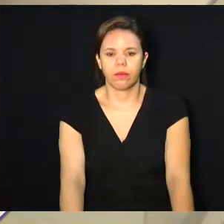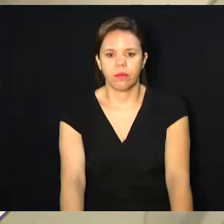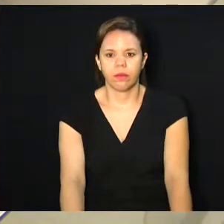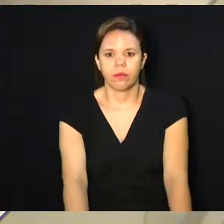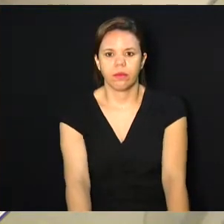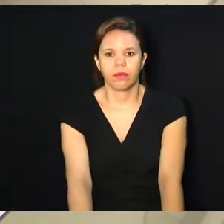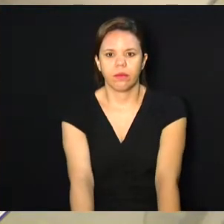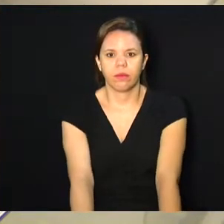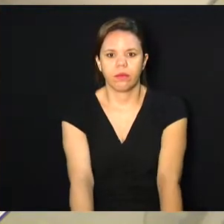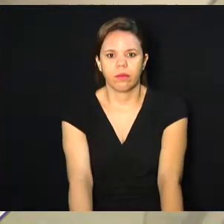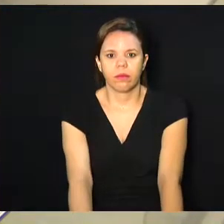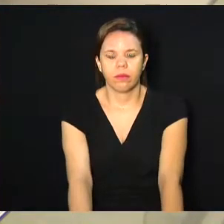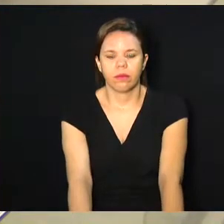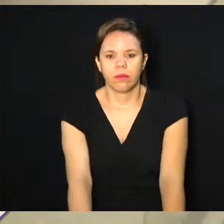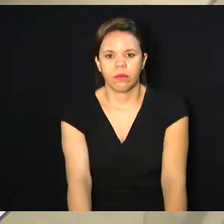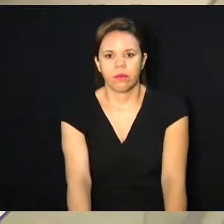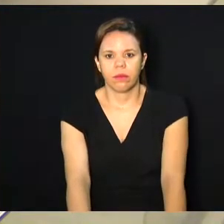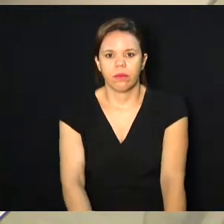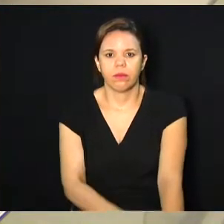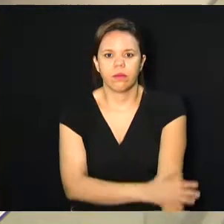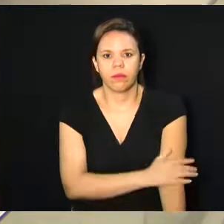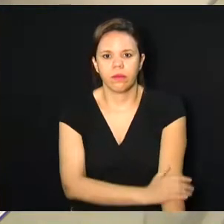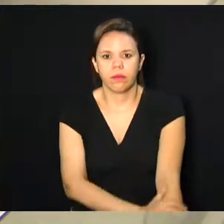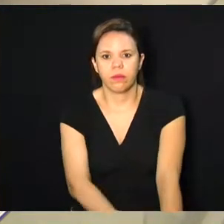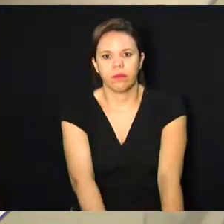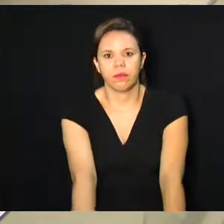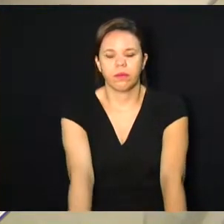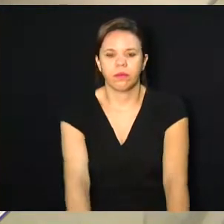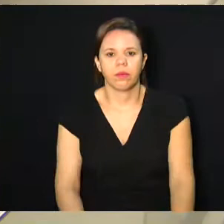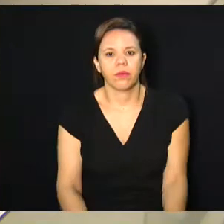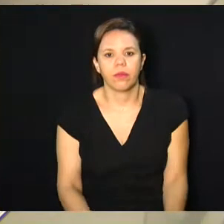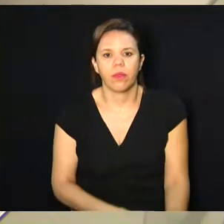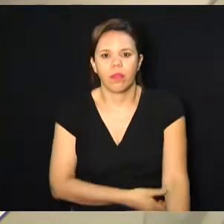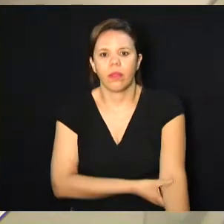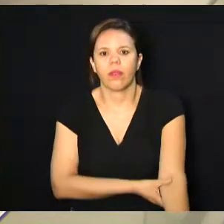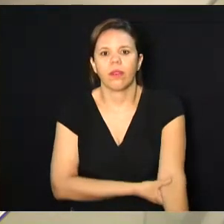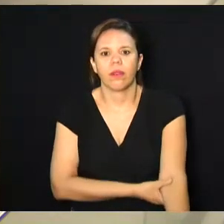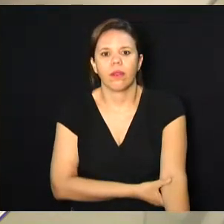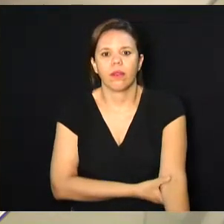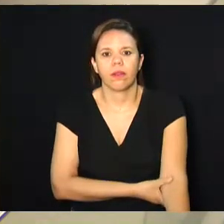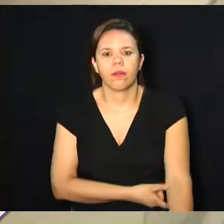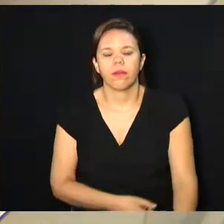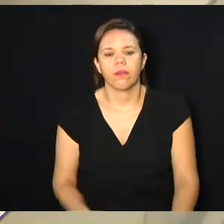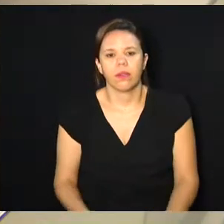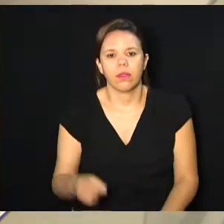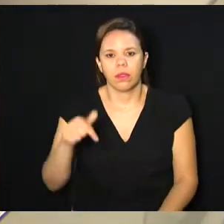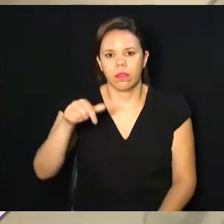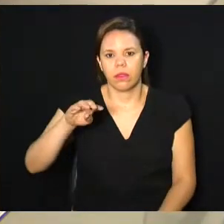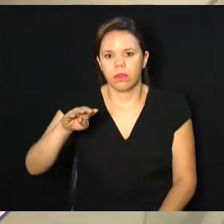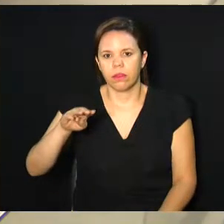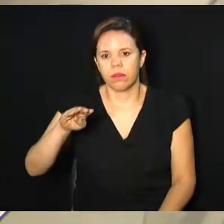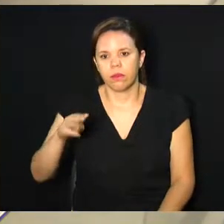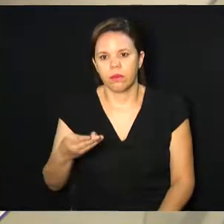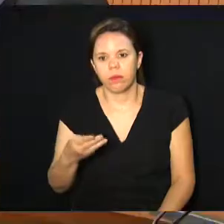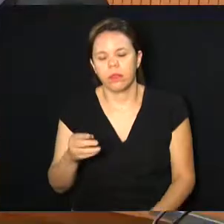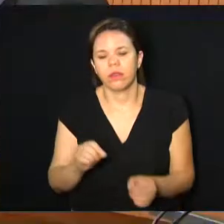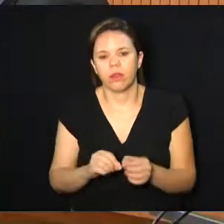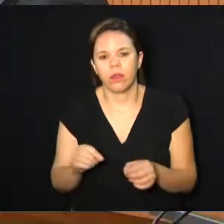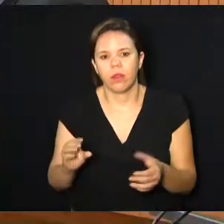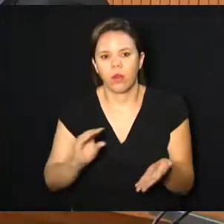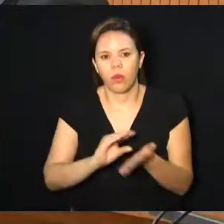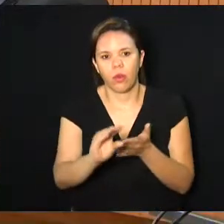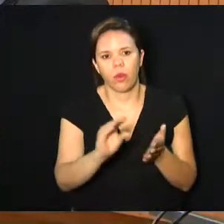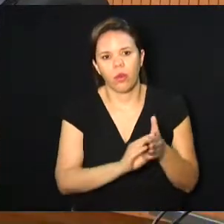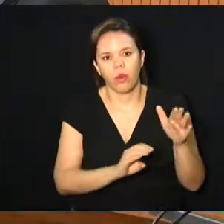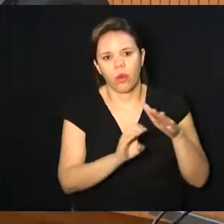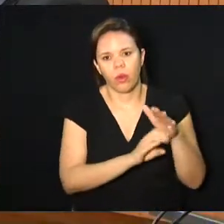A pergunta do recurso é o que é os 7 bilhões, né? É o custo que vai ser passado para as empresas ao